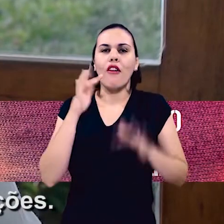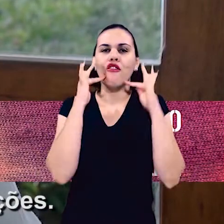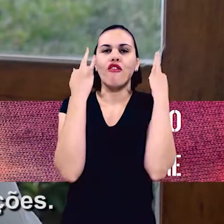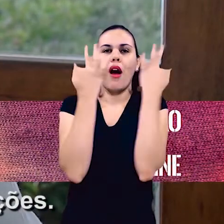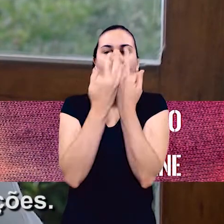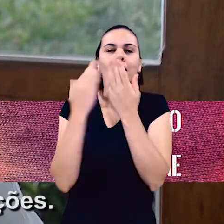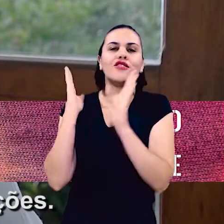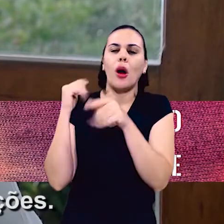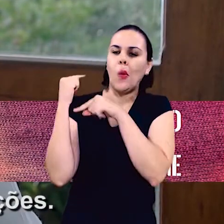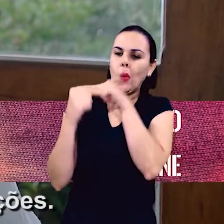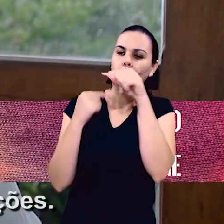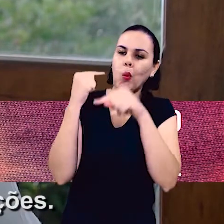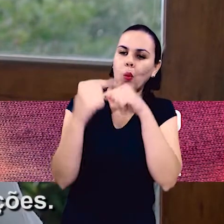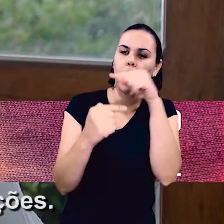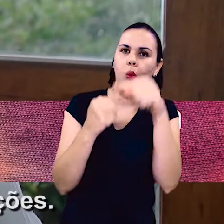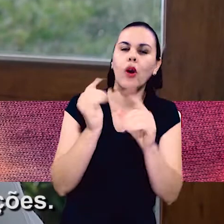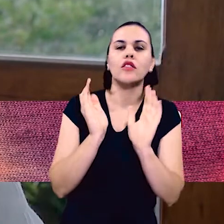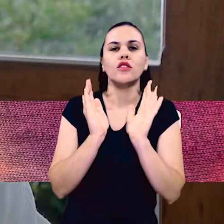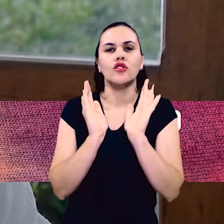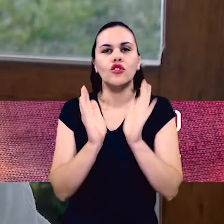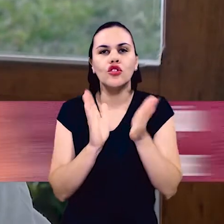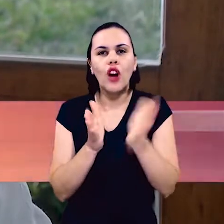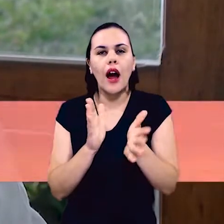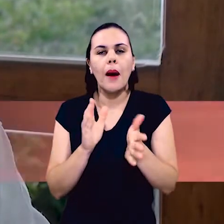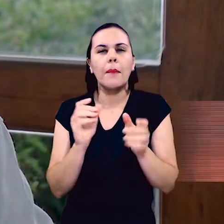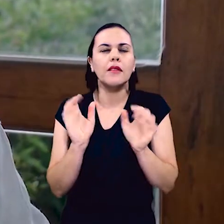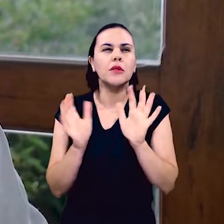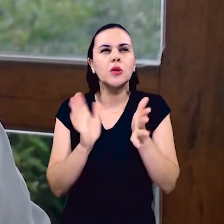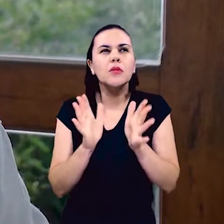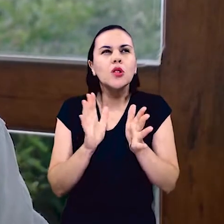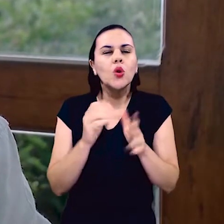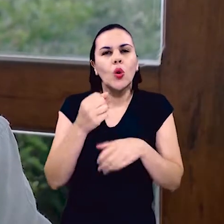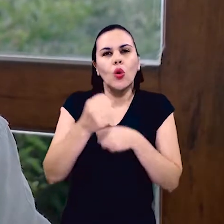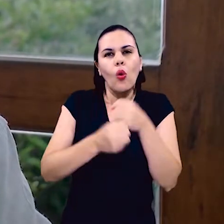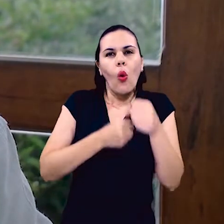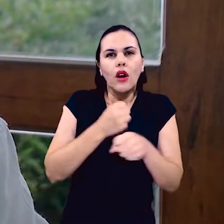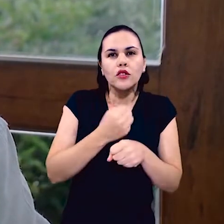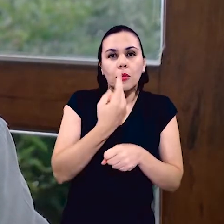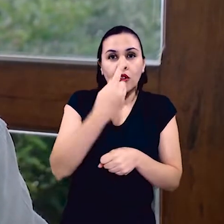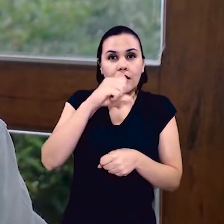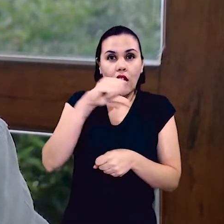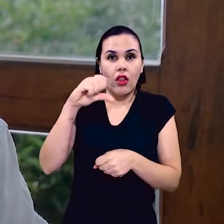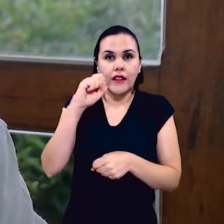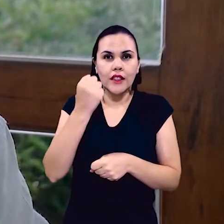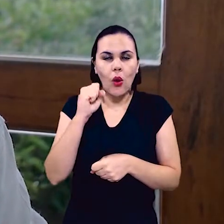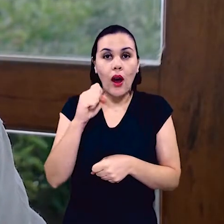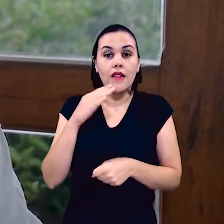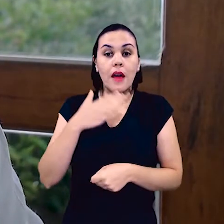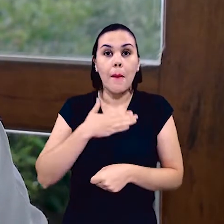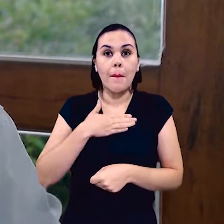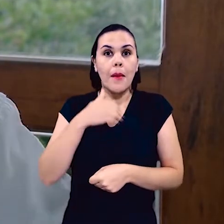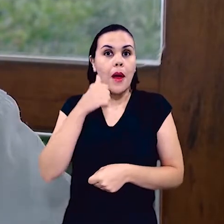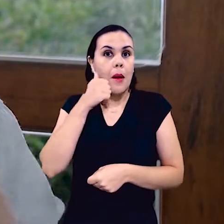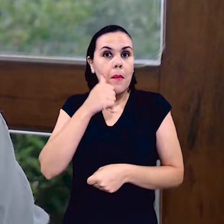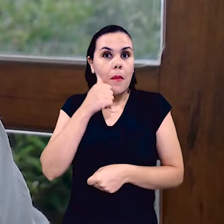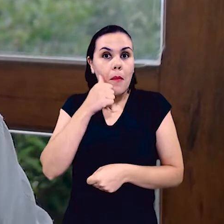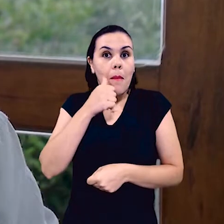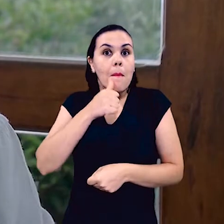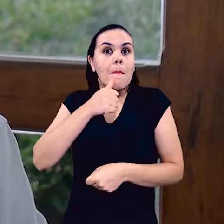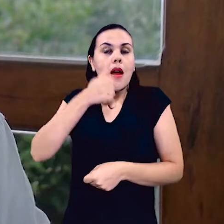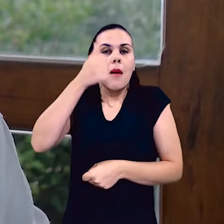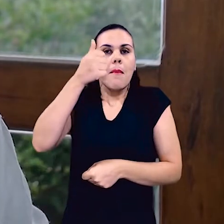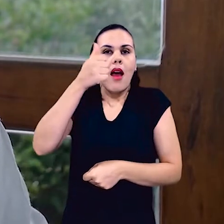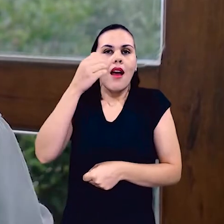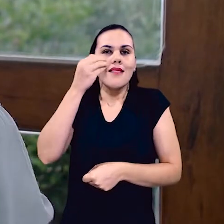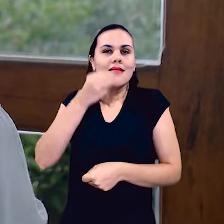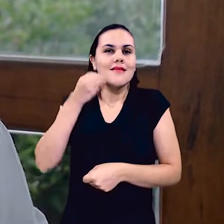participa da festa há várias gerações, né? Mas claro, quando foi ali efetivamente em 98, foi minha primeira experiência